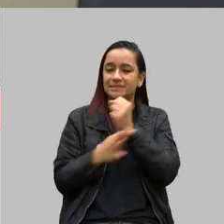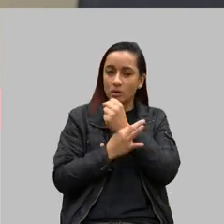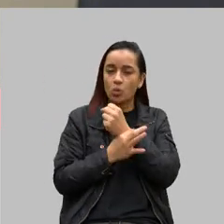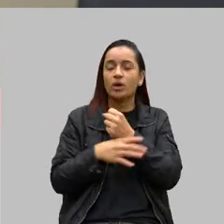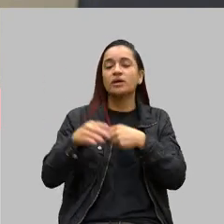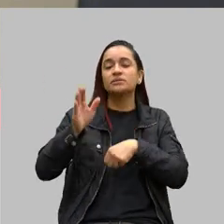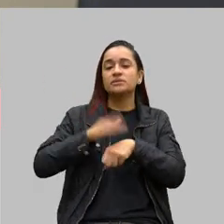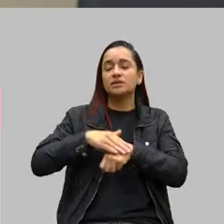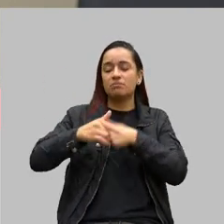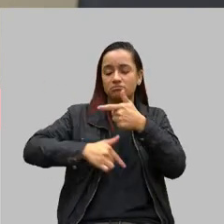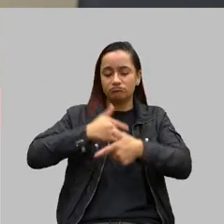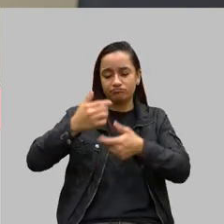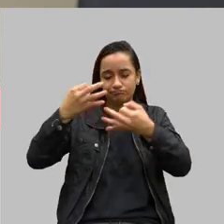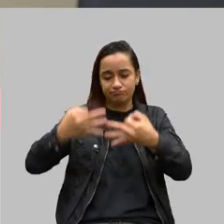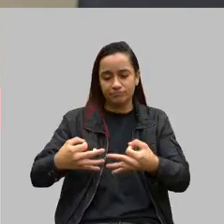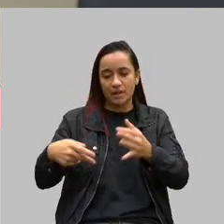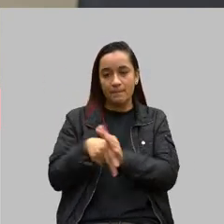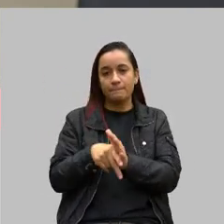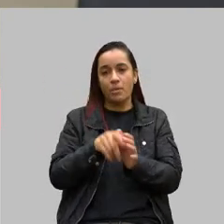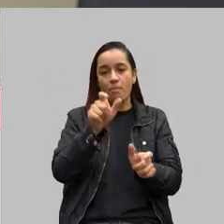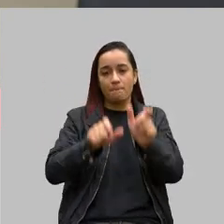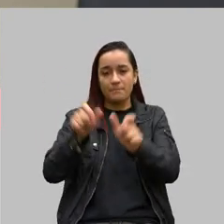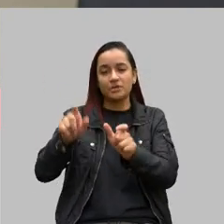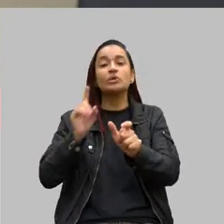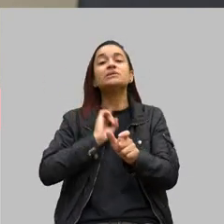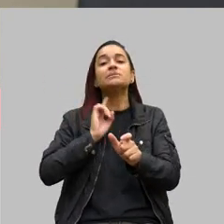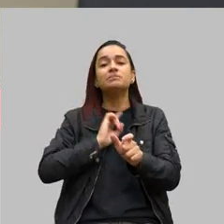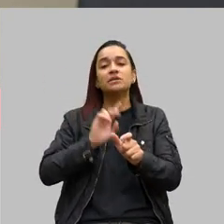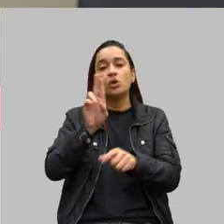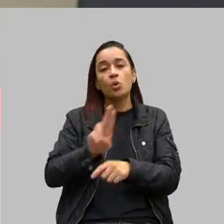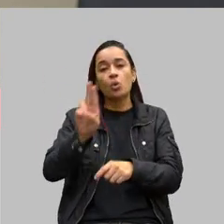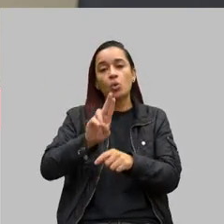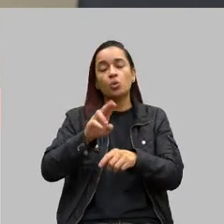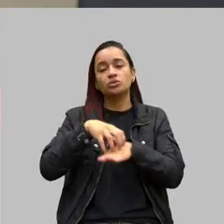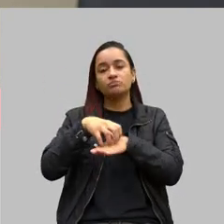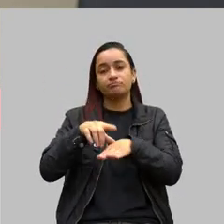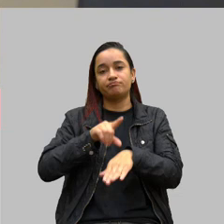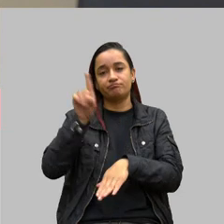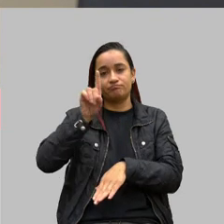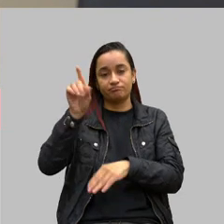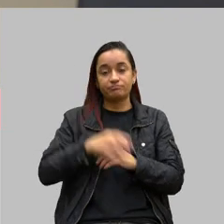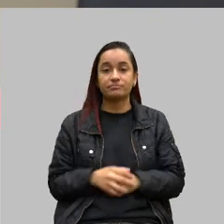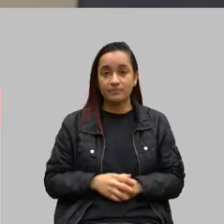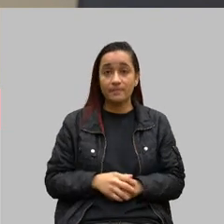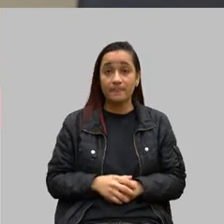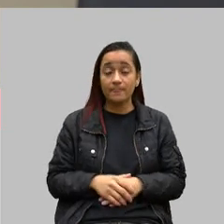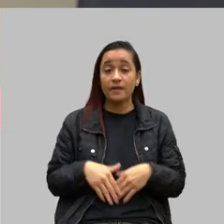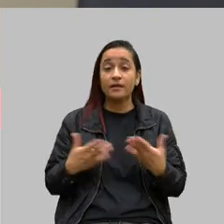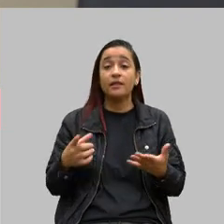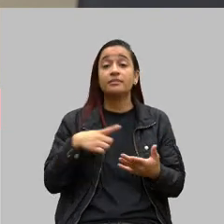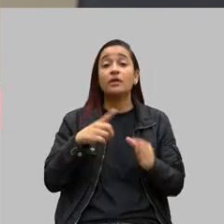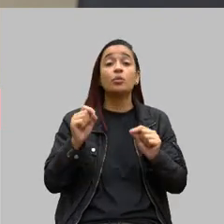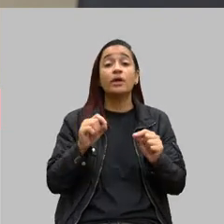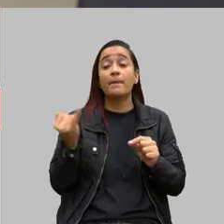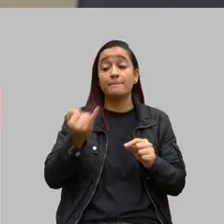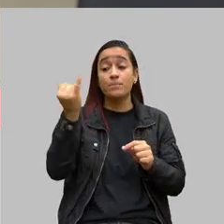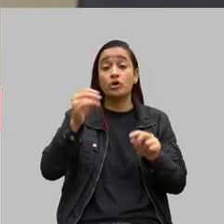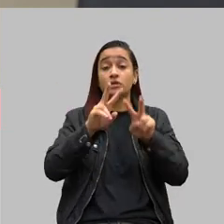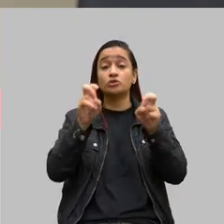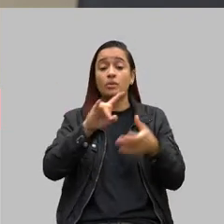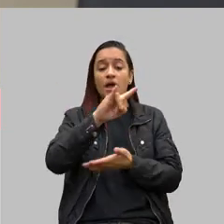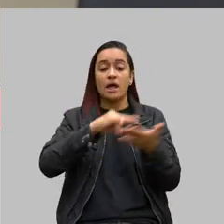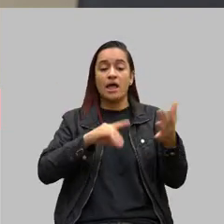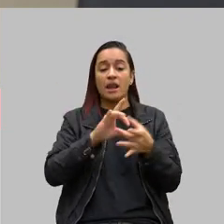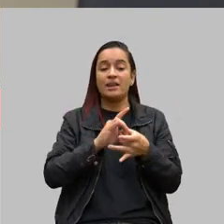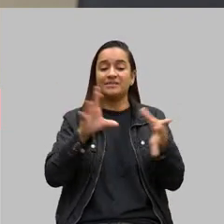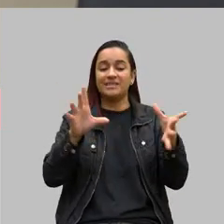pros mineiros ali usuários do pedágio eu falo que tem um tema que é muito importante paraa gente que é a licença social quando a gente fala de pedágio